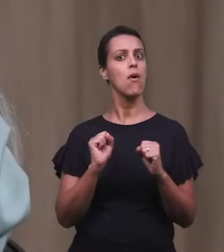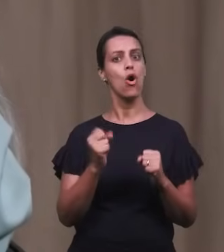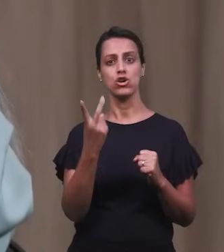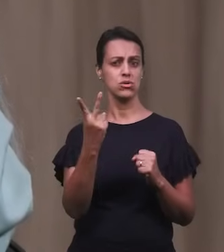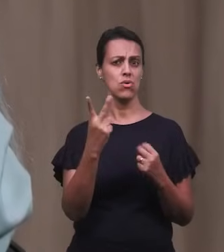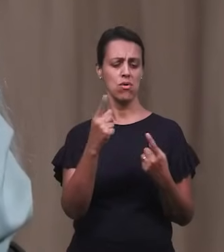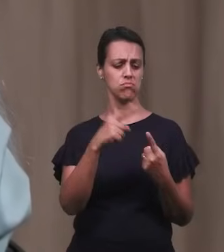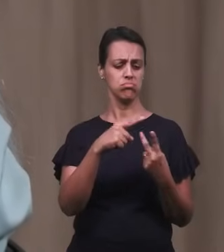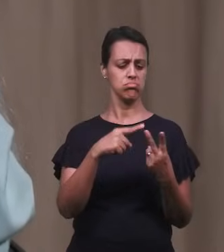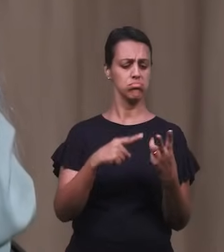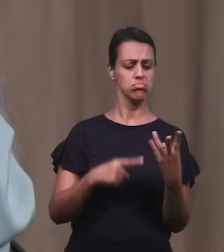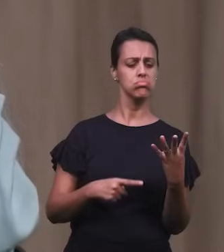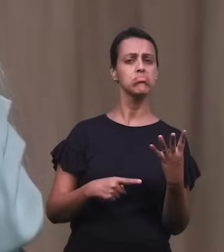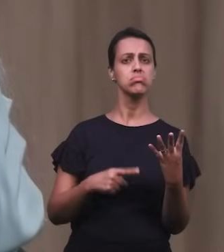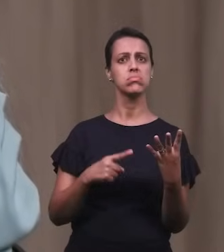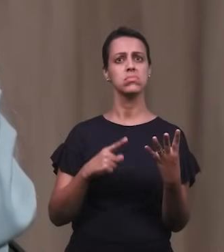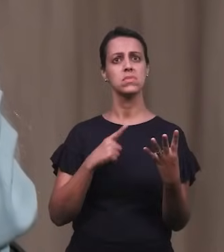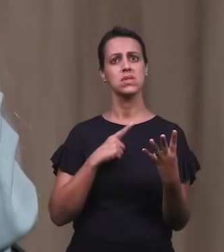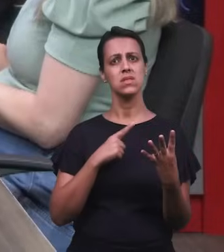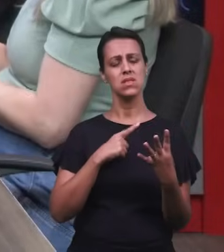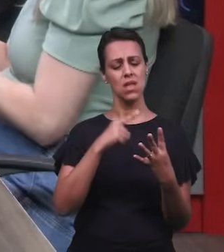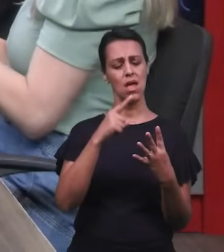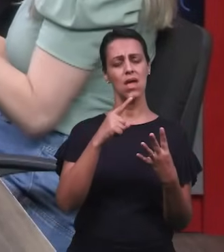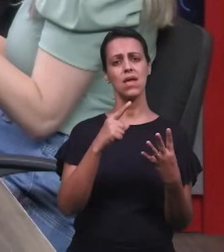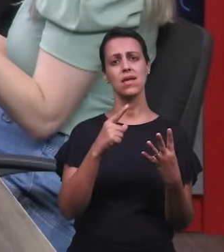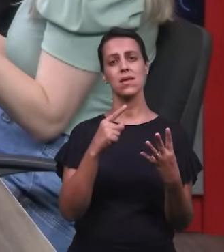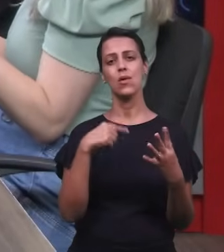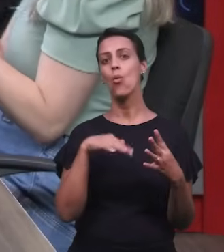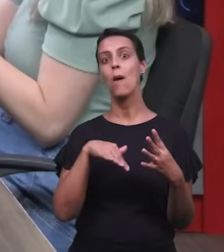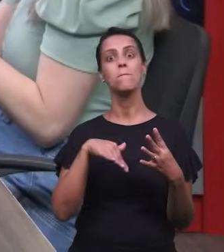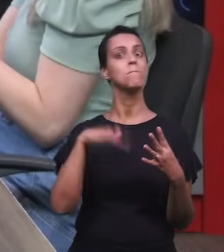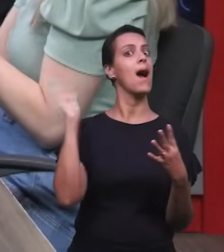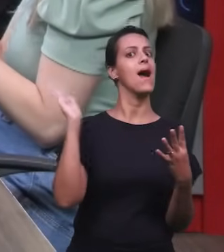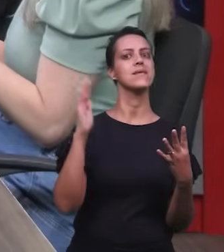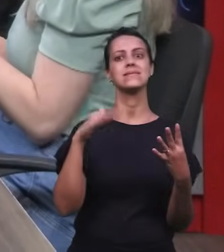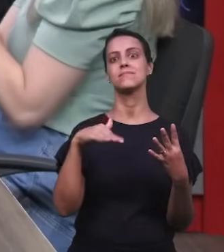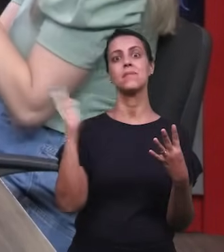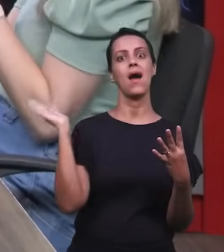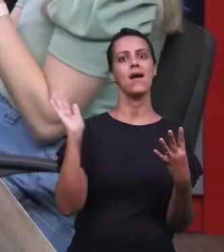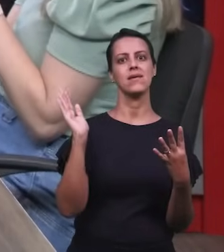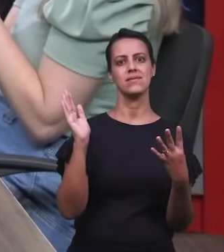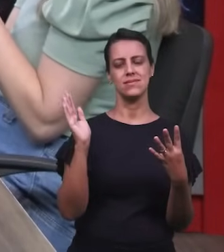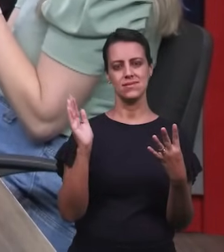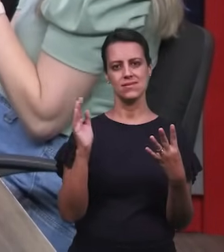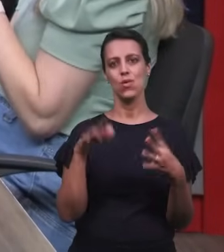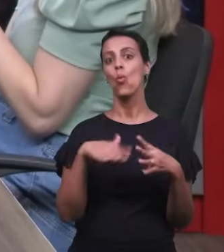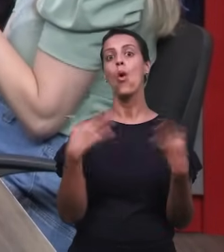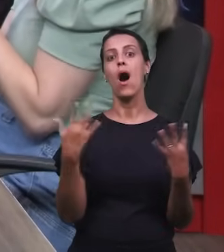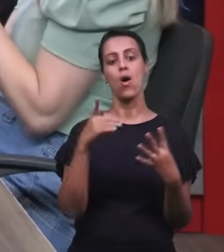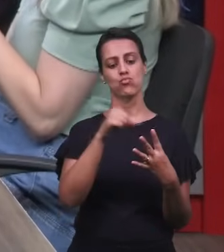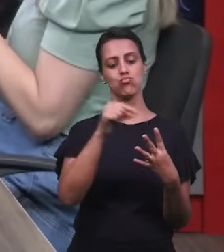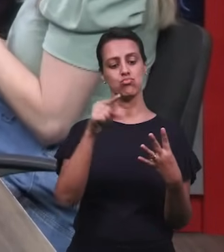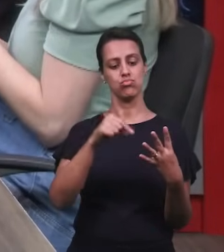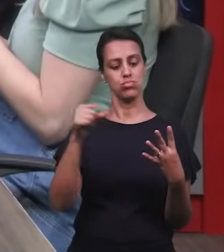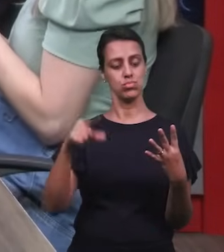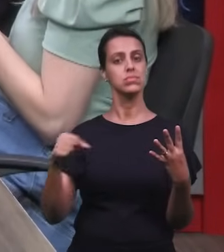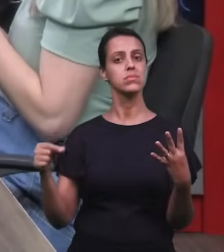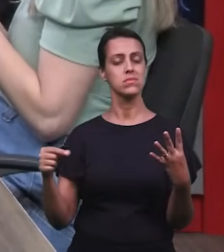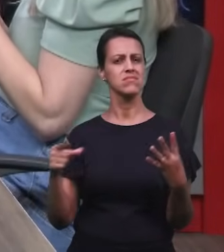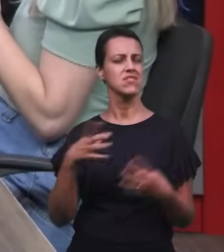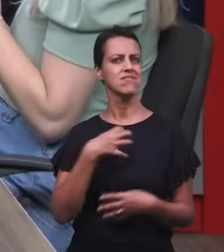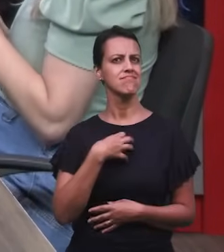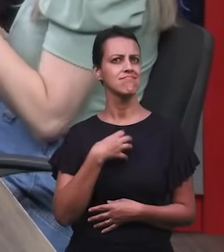não. Na verdade, nós temos características de todos, mas normalmente 2 deles se destacam mais em cada